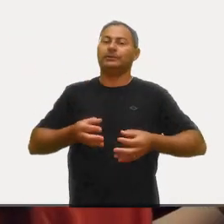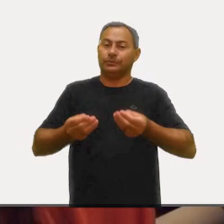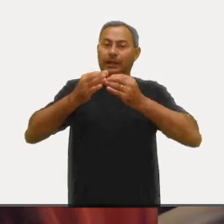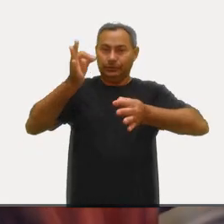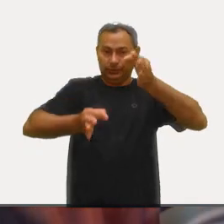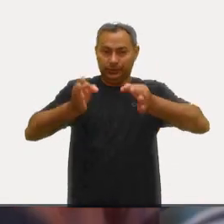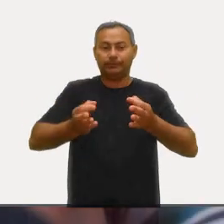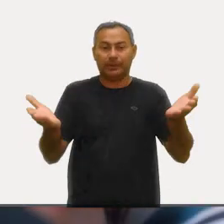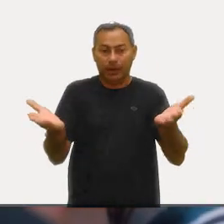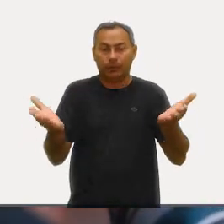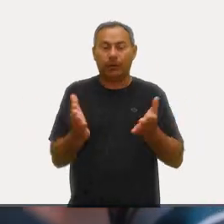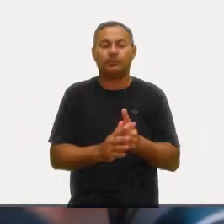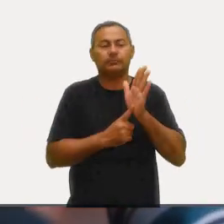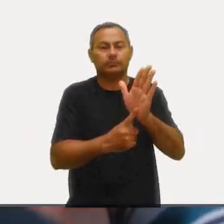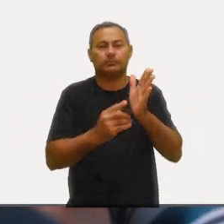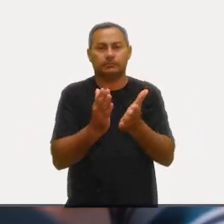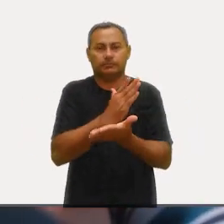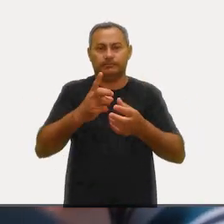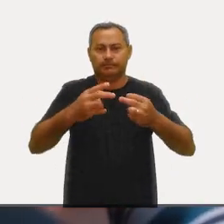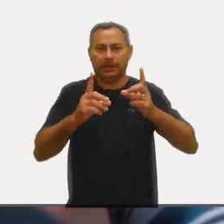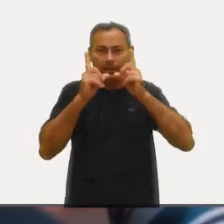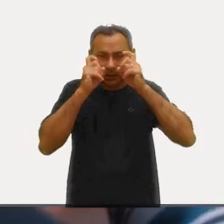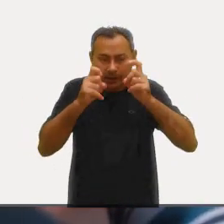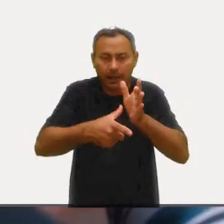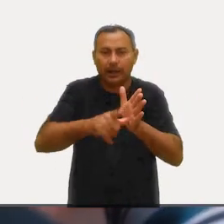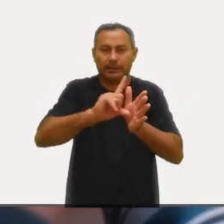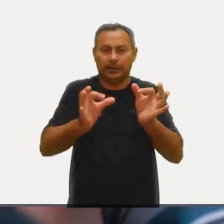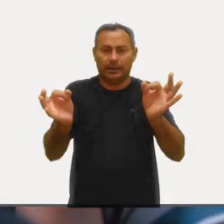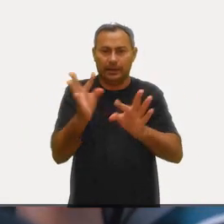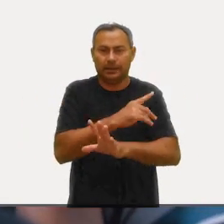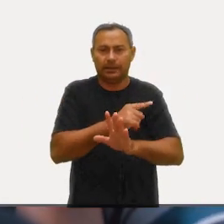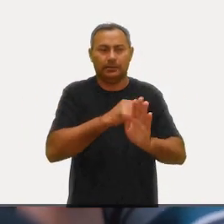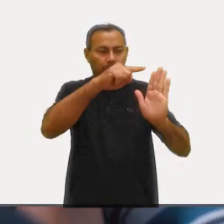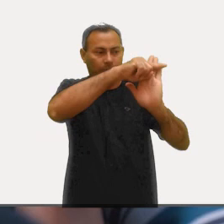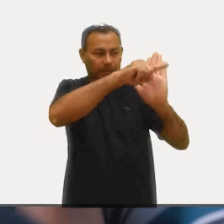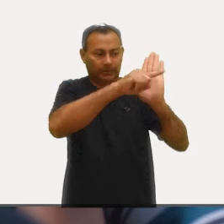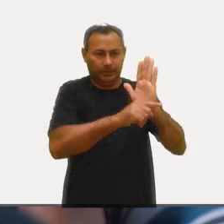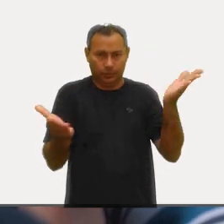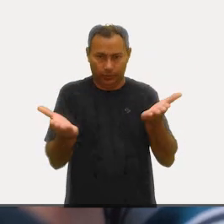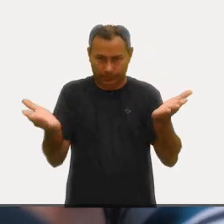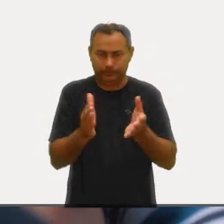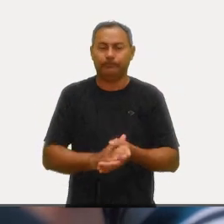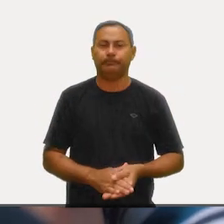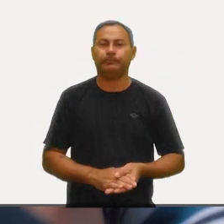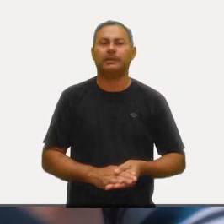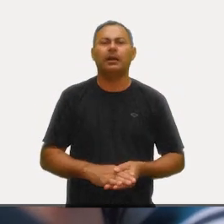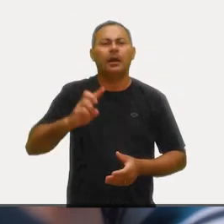ela. Eu quero agora sublinhar algumas coisas interessantes antes de encerrar o programa de